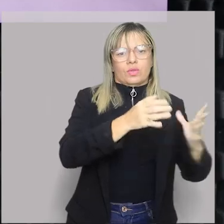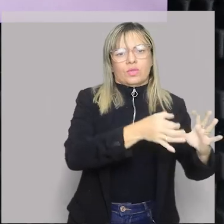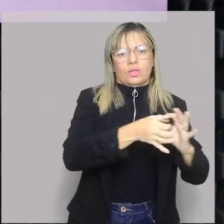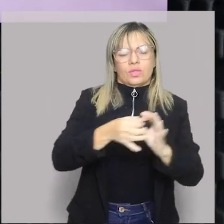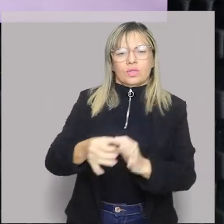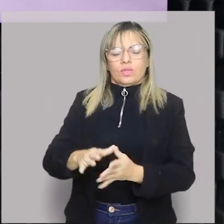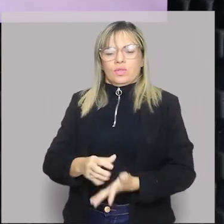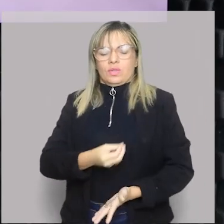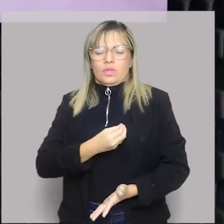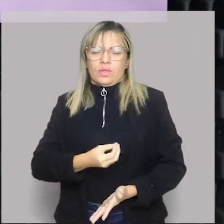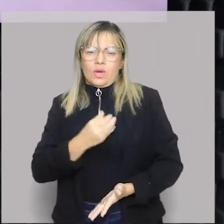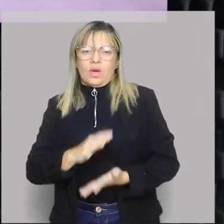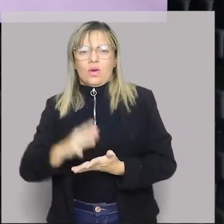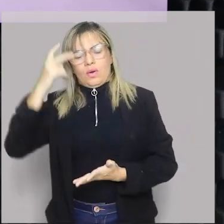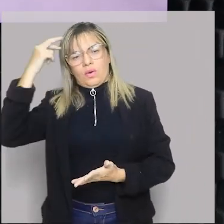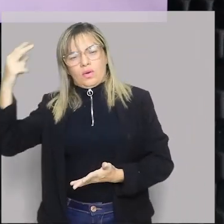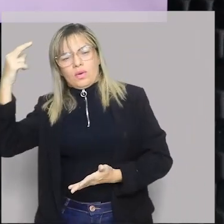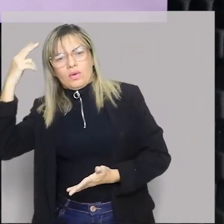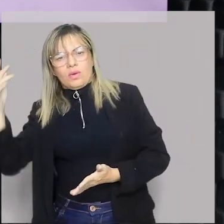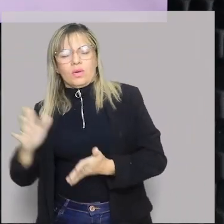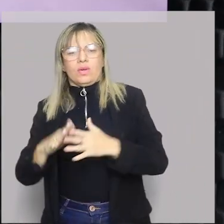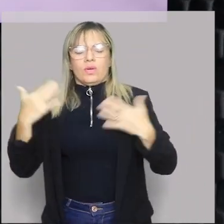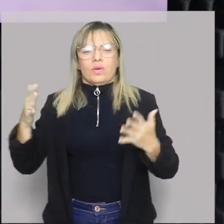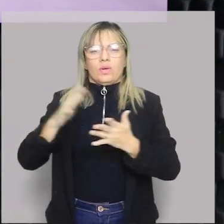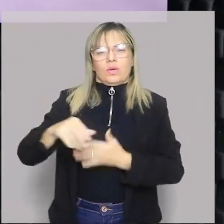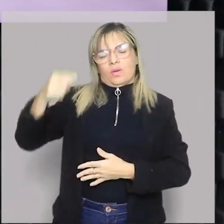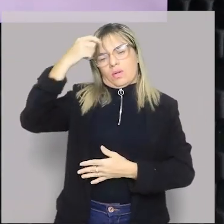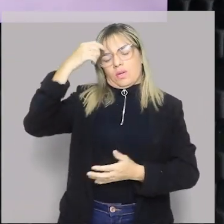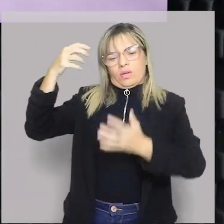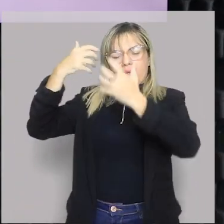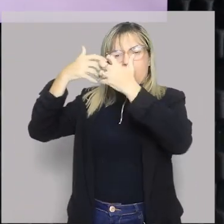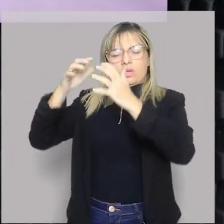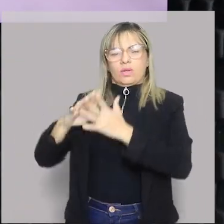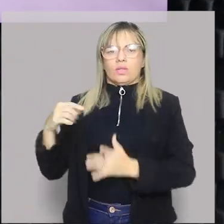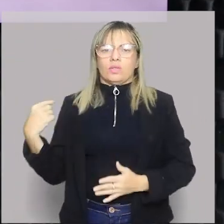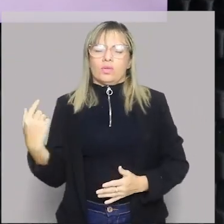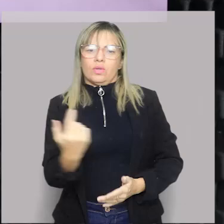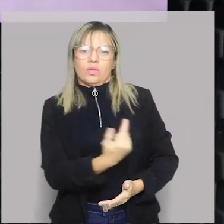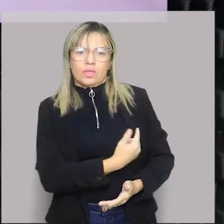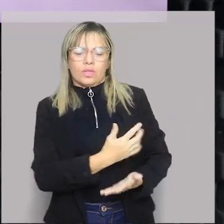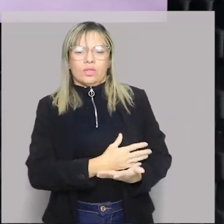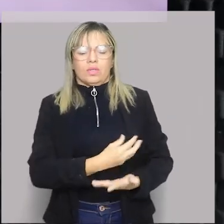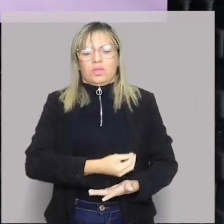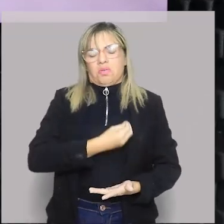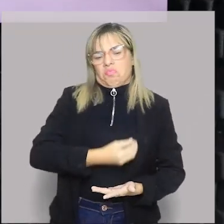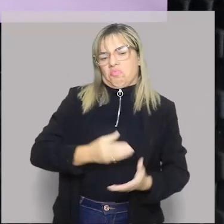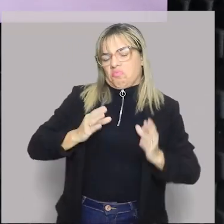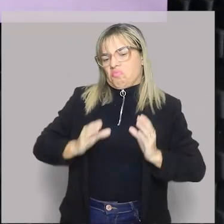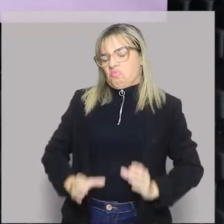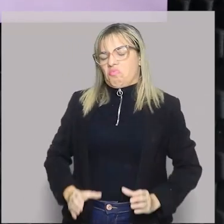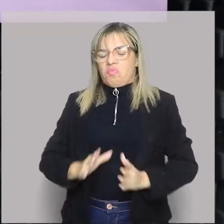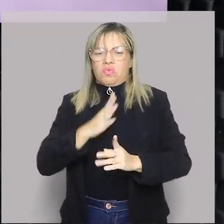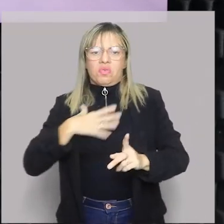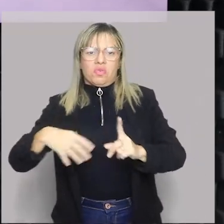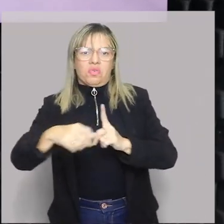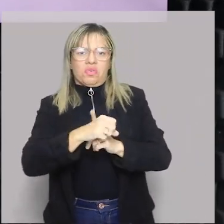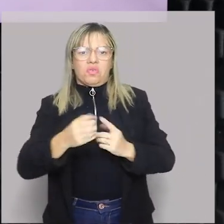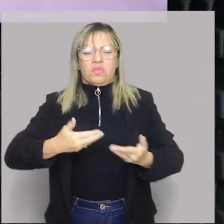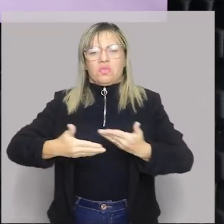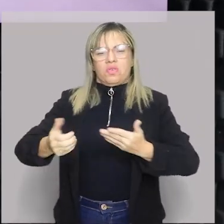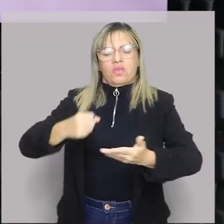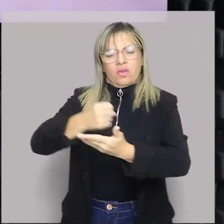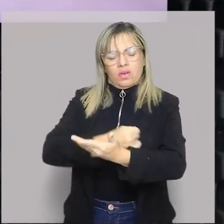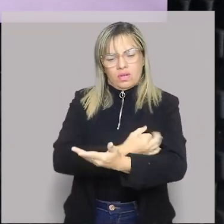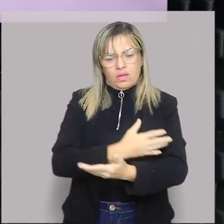do cotidiano e conto uma história, para que o leitor reflita sobre a nossa realidade né? Comportamental, social, emocional, o